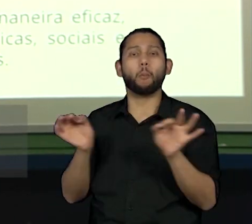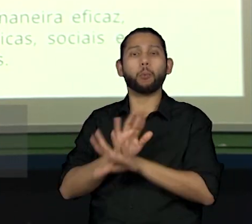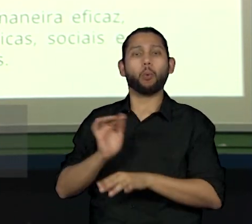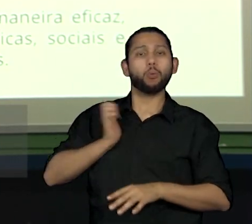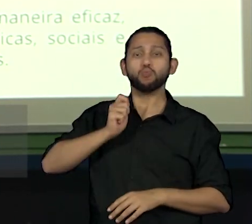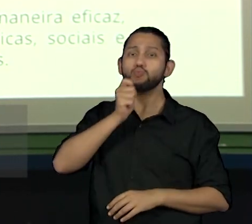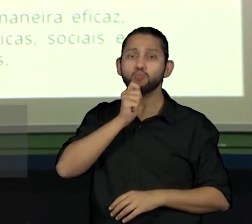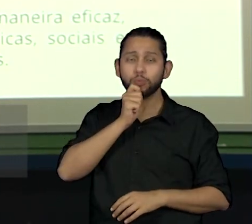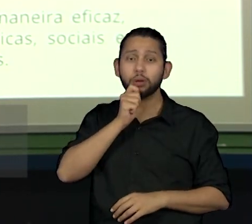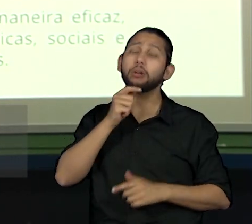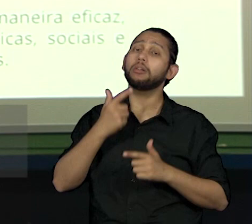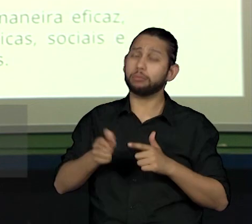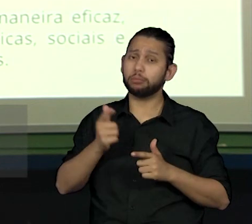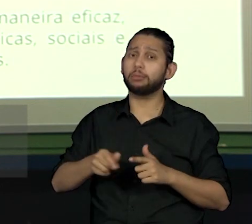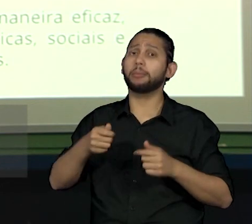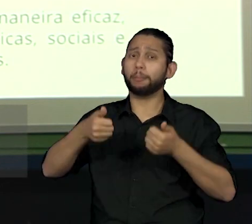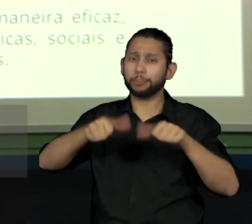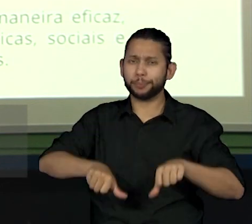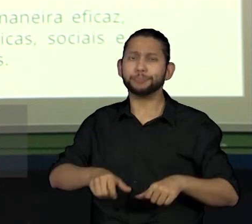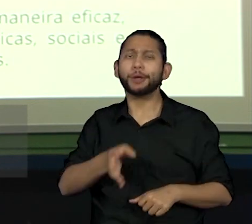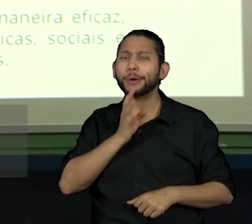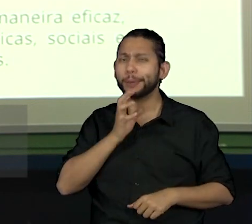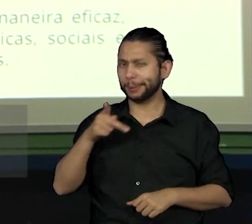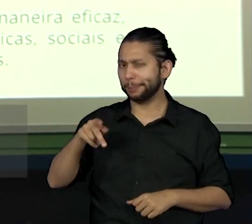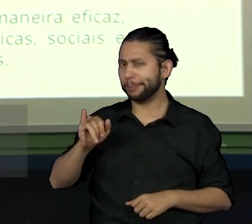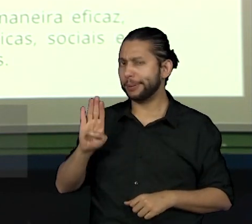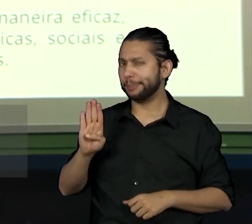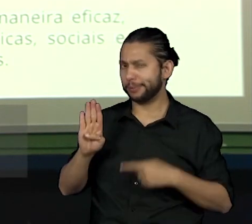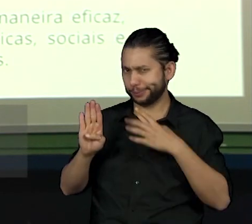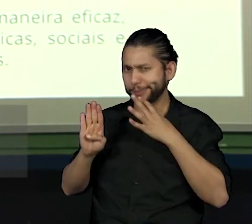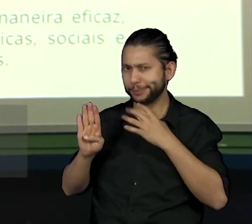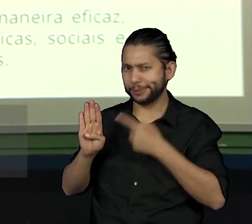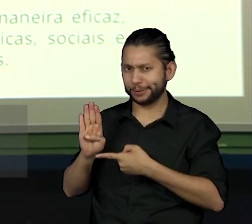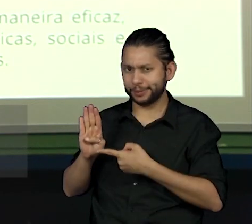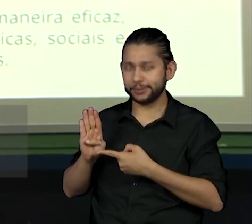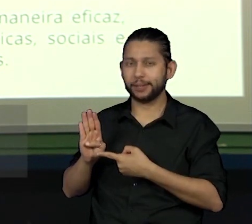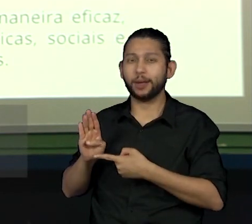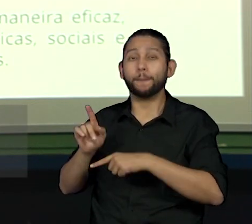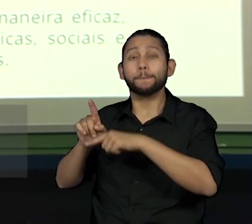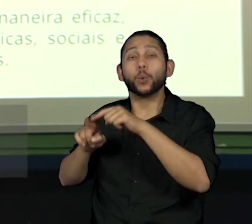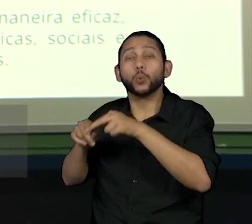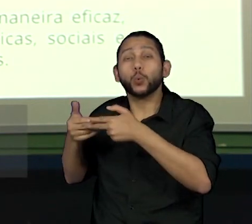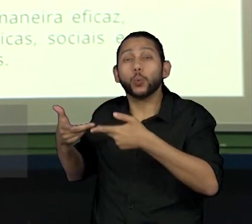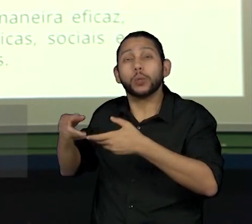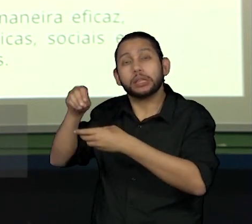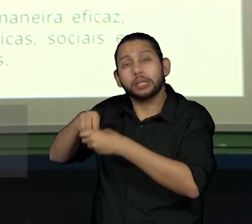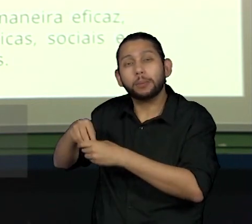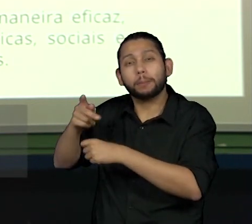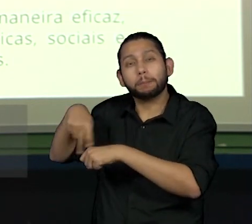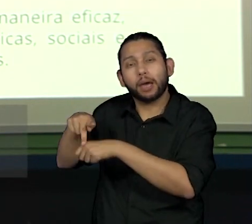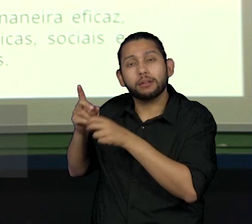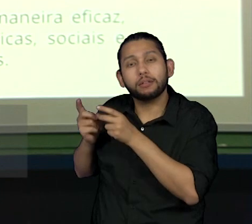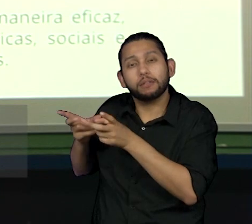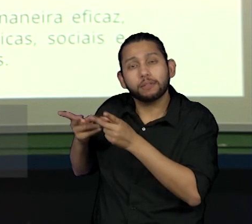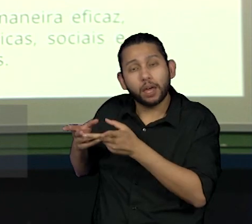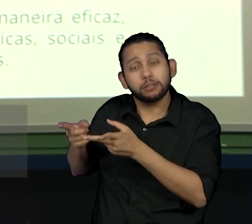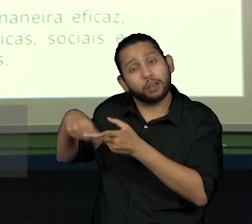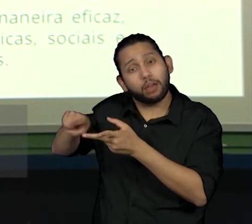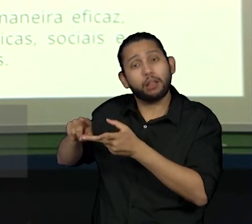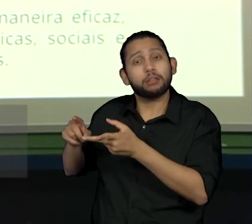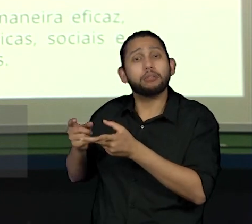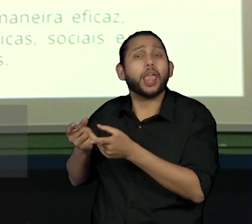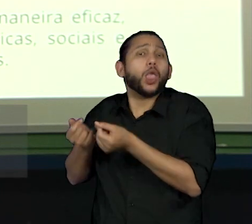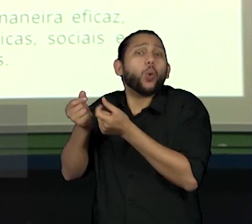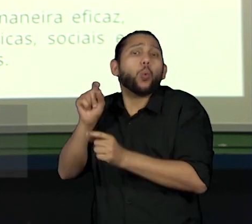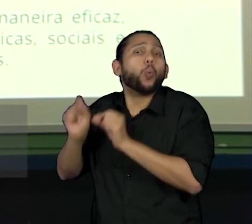naturais. Você já deve ter ouvido falar de PIB aí, ou não? Lembra? Produto Interno Bruto, aquilo que mede toda a riqueza de um país.